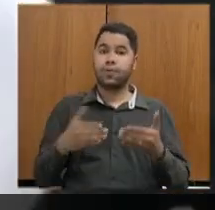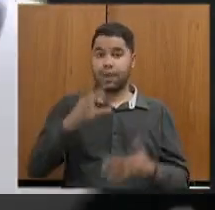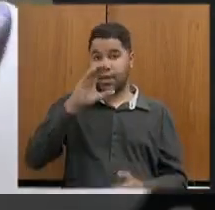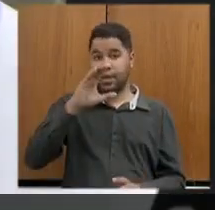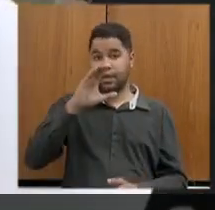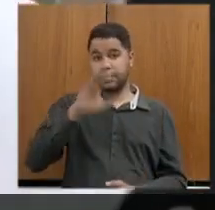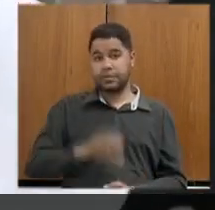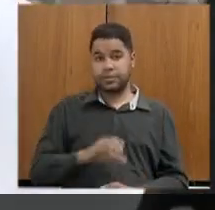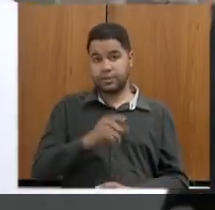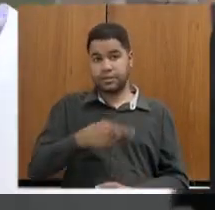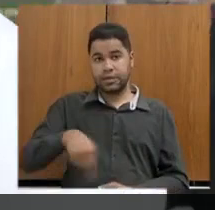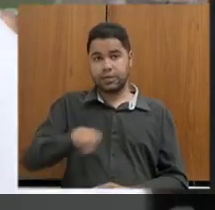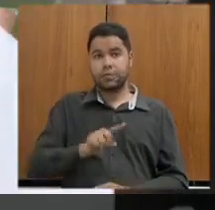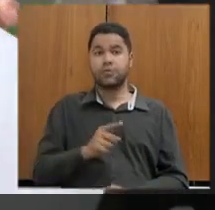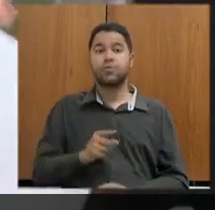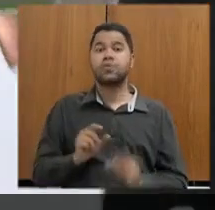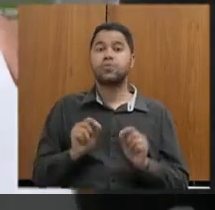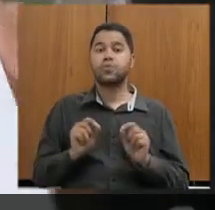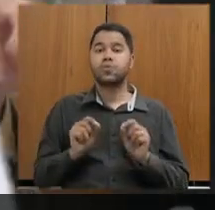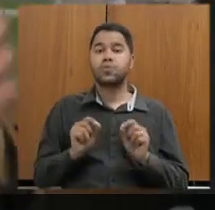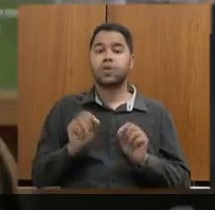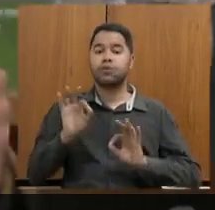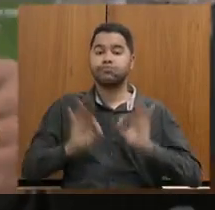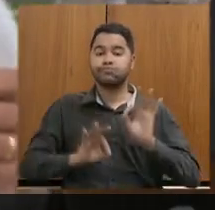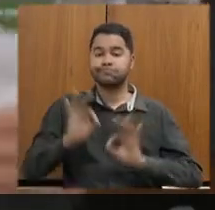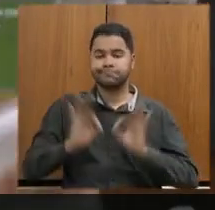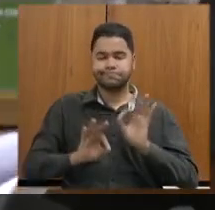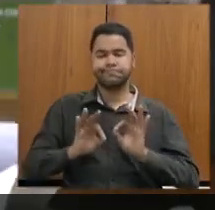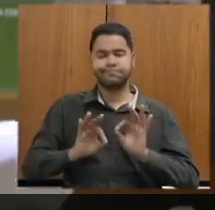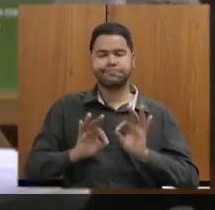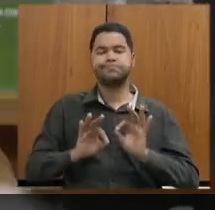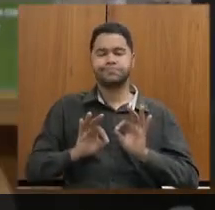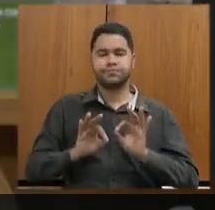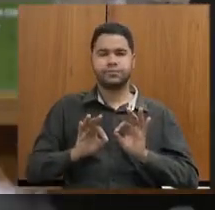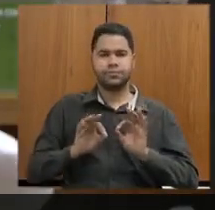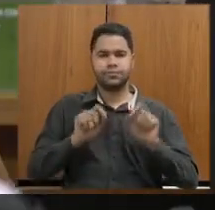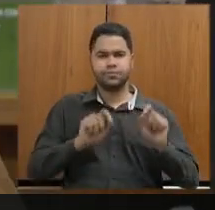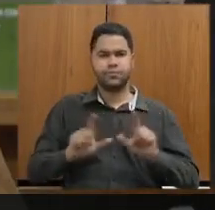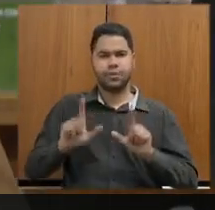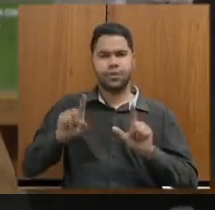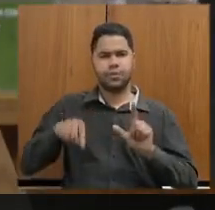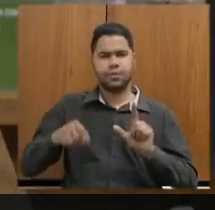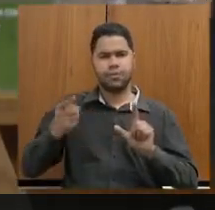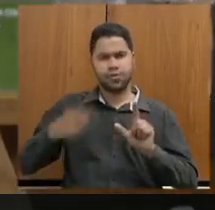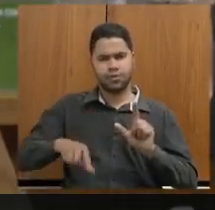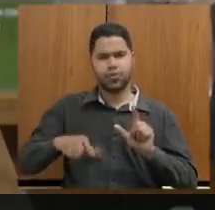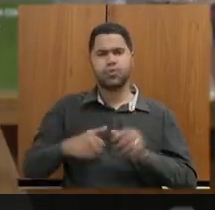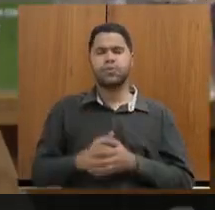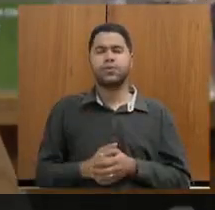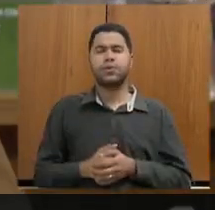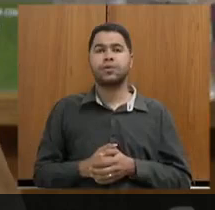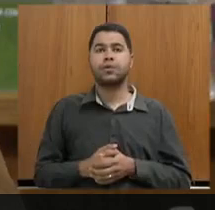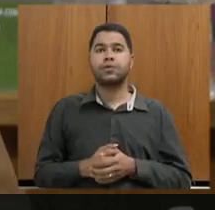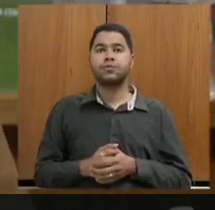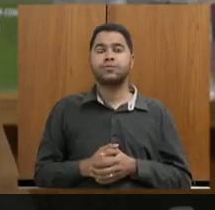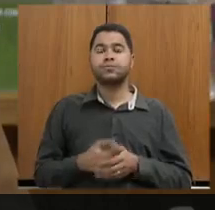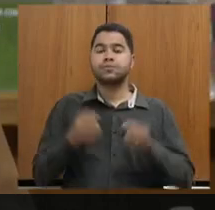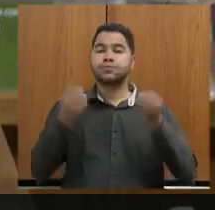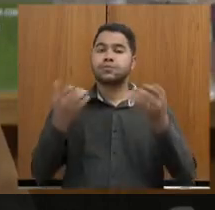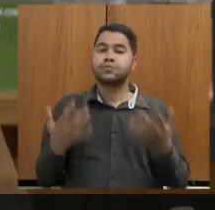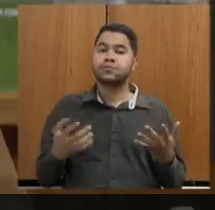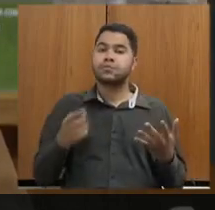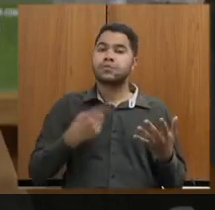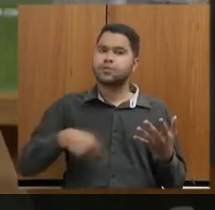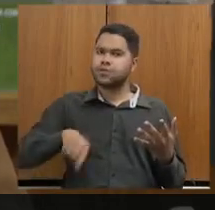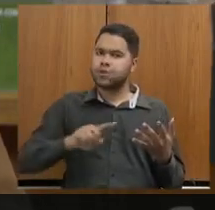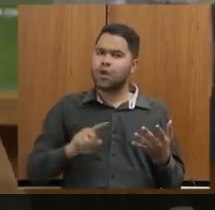cidadão fala o que é que nós estamos fazendo já falamos um pouquinho da pode passar mais um nós já estamos falamos um pouquinho né do